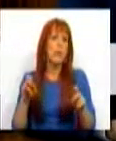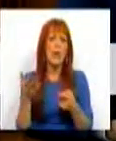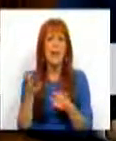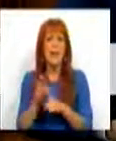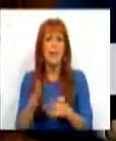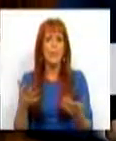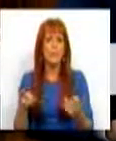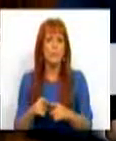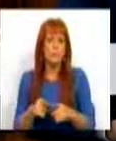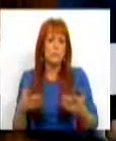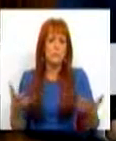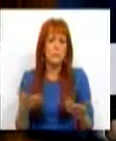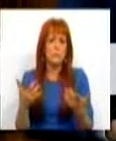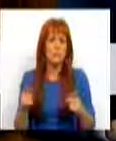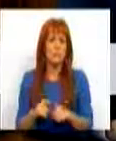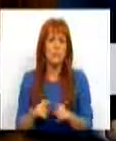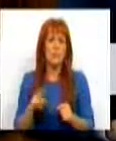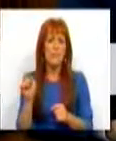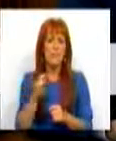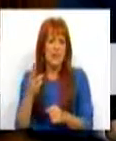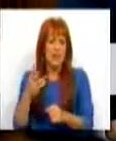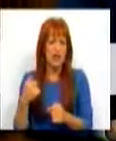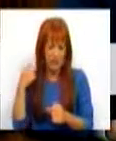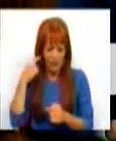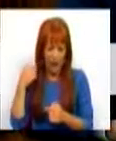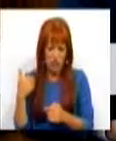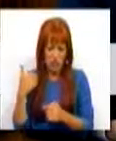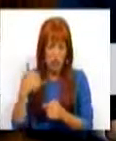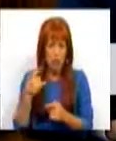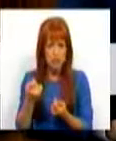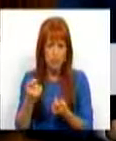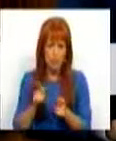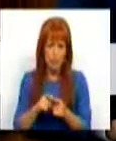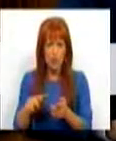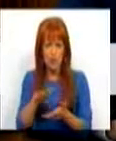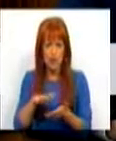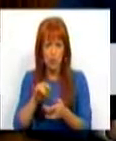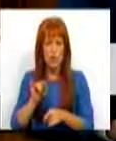maximizar e sempre com o princípio da maximização do valor